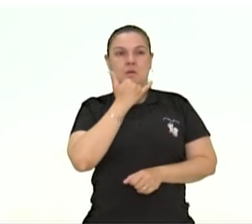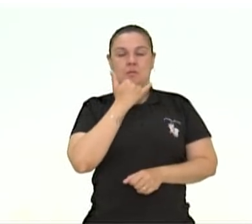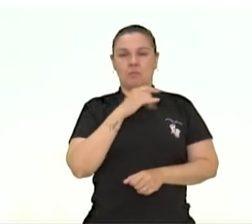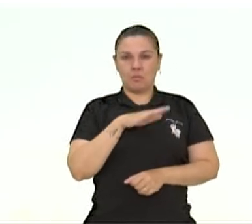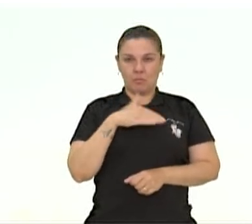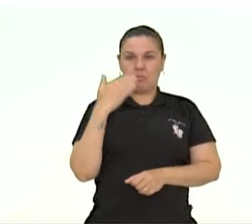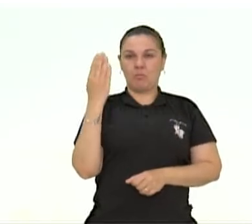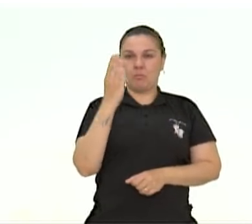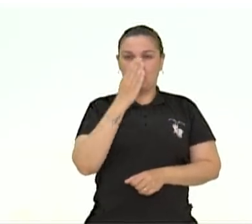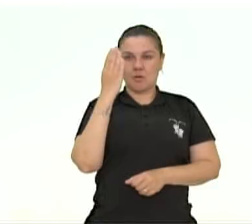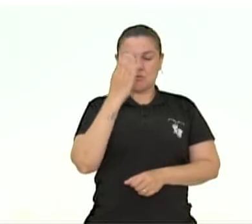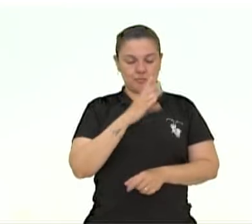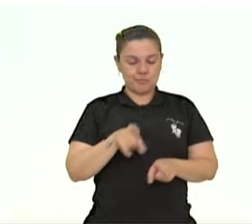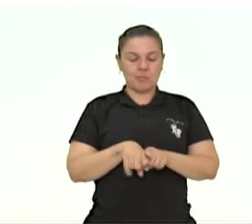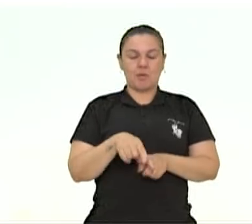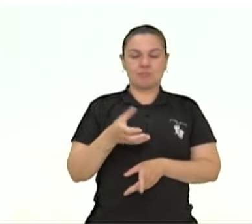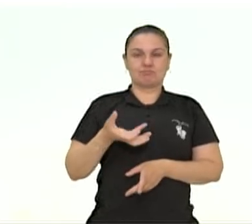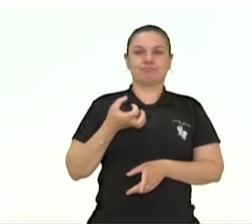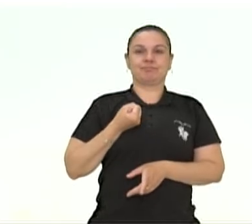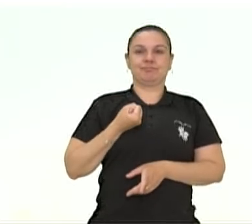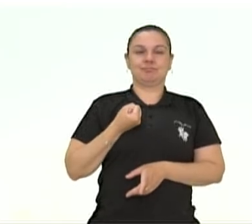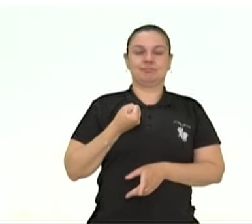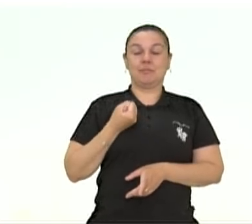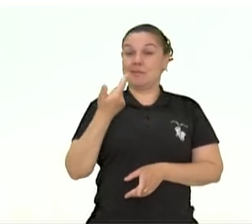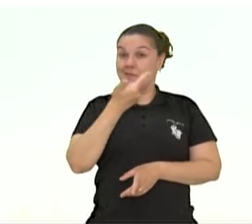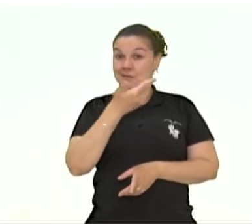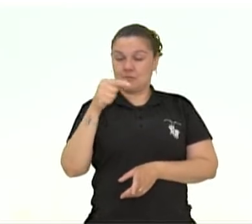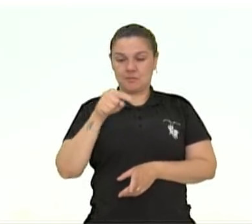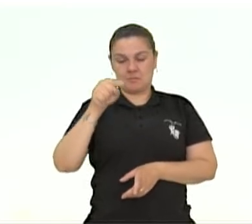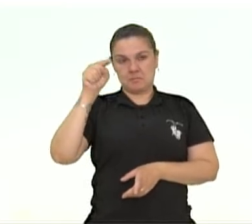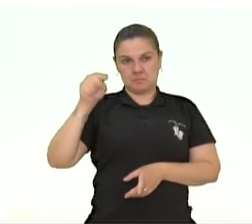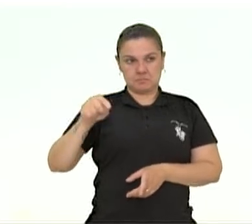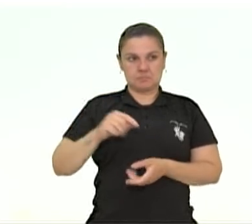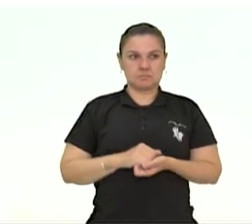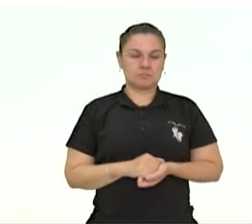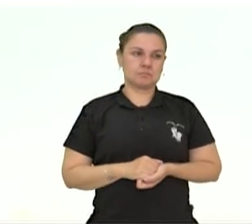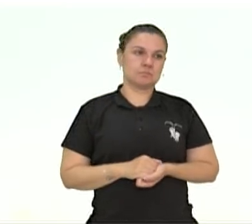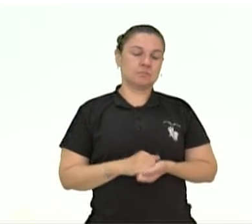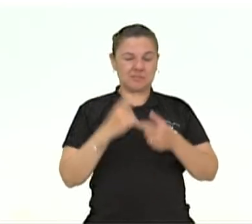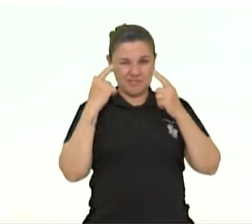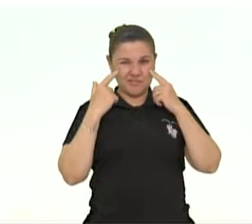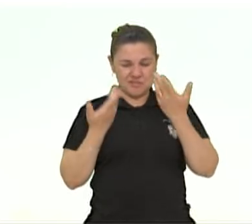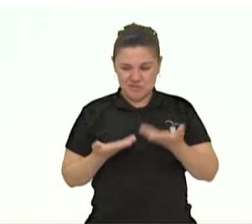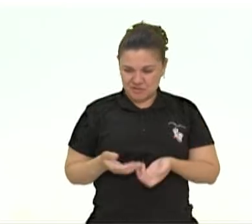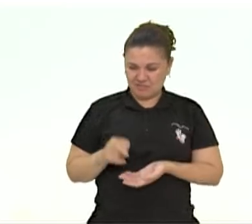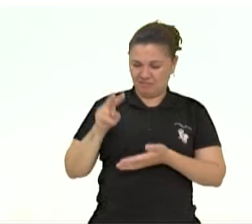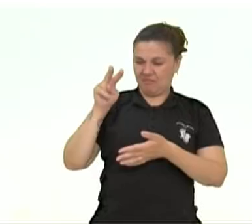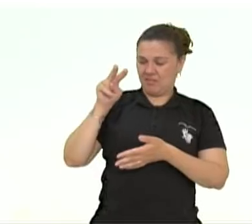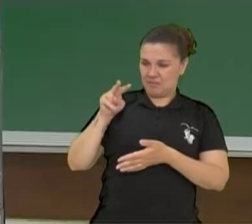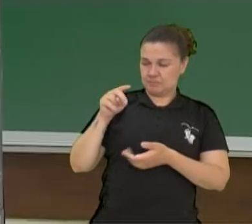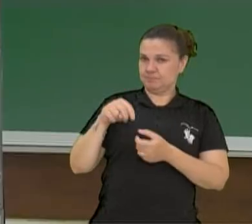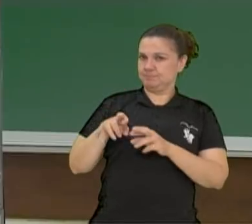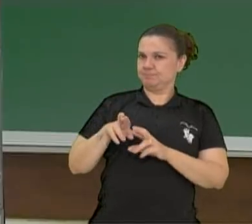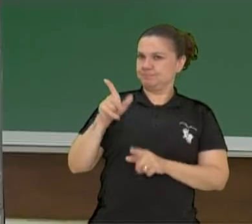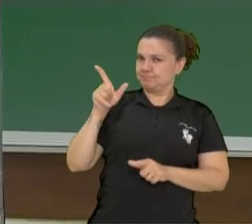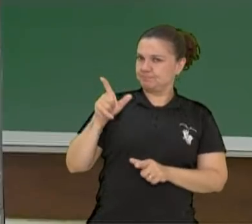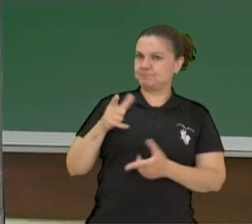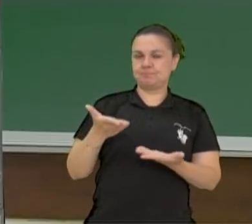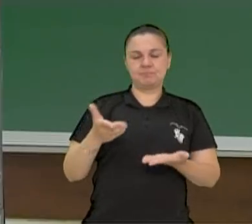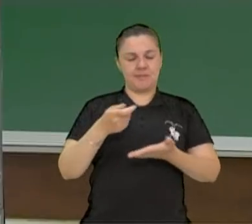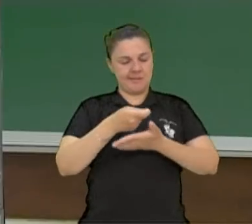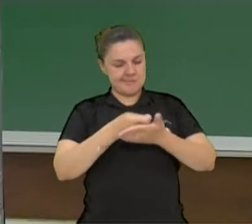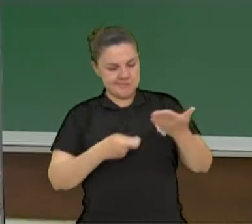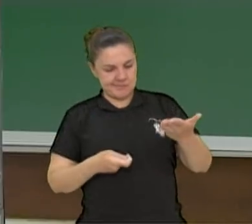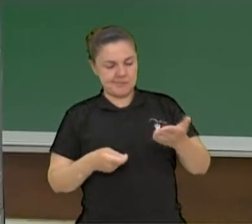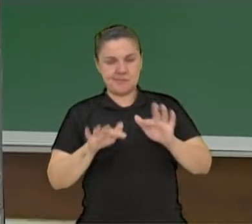enjoo e magoo. Não possui mais esse acento. Então, embora às vezes dá uma estranheza no momento que a pessoa está escrevendo essas